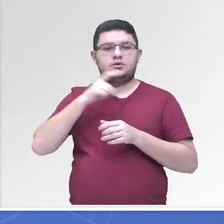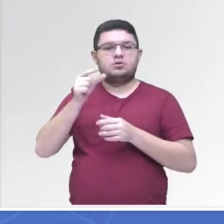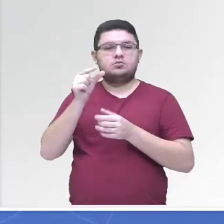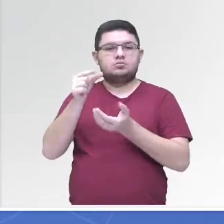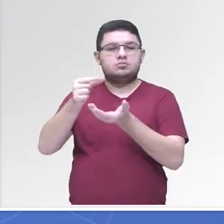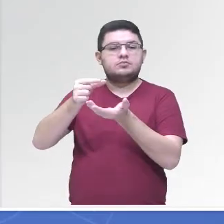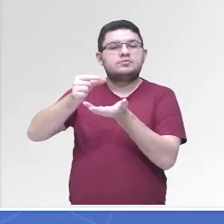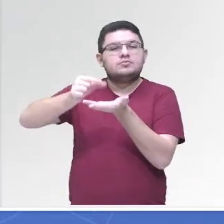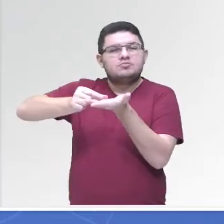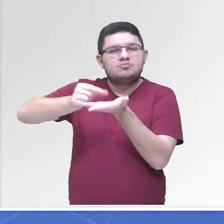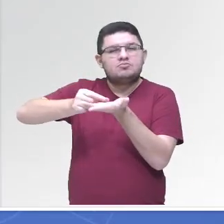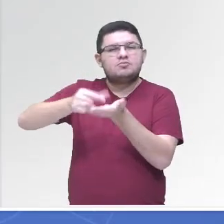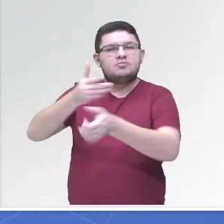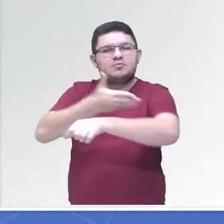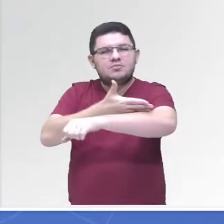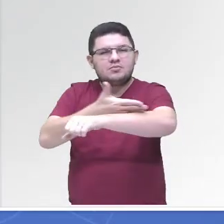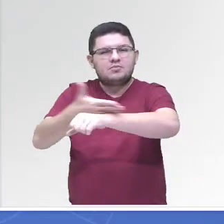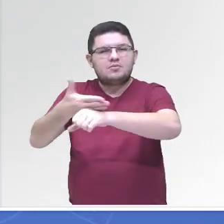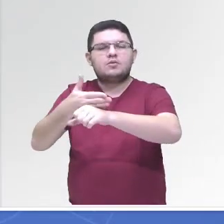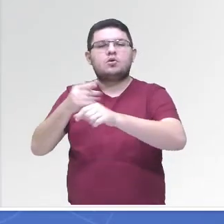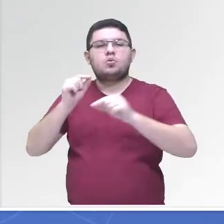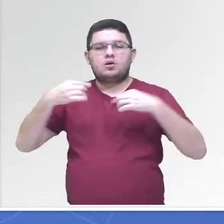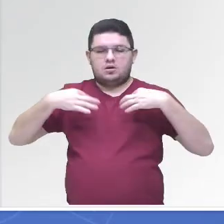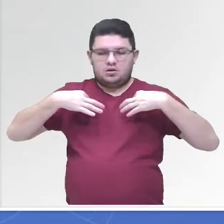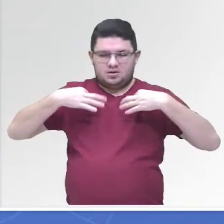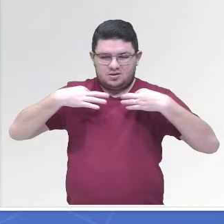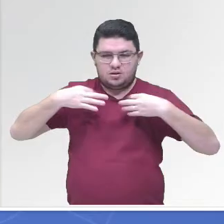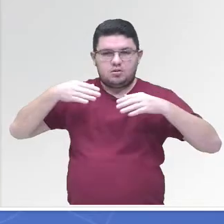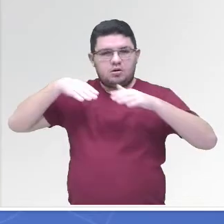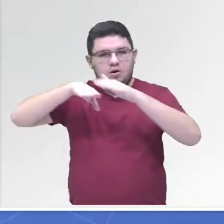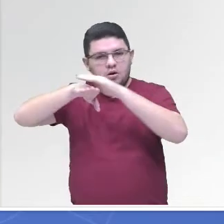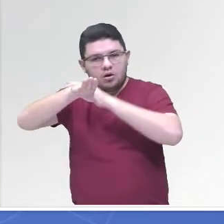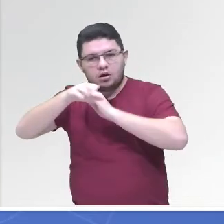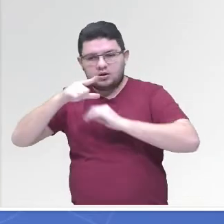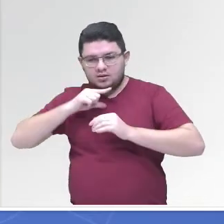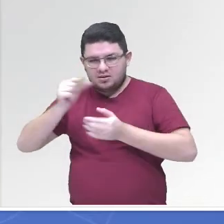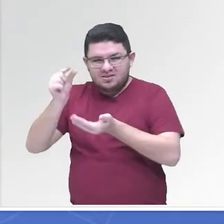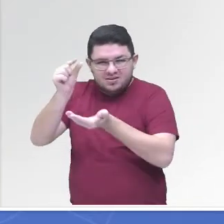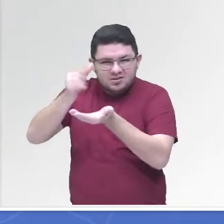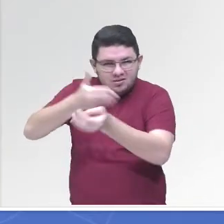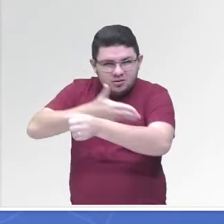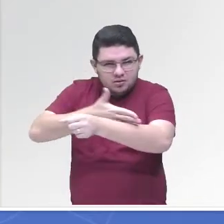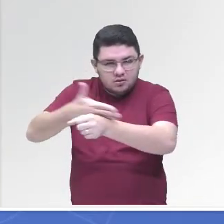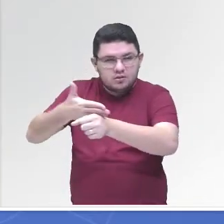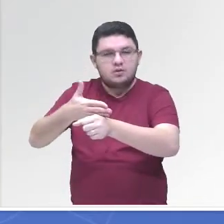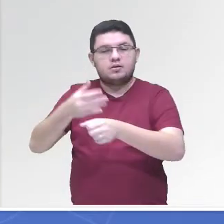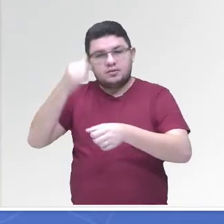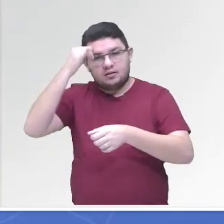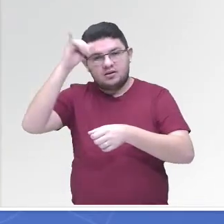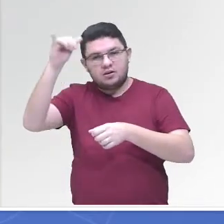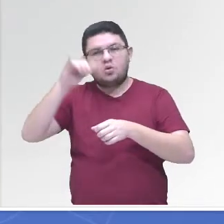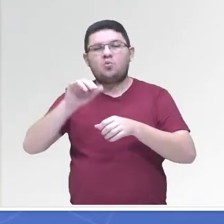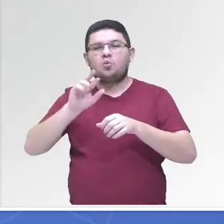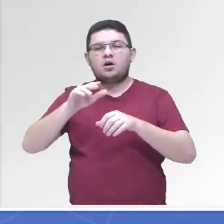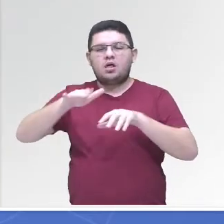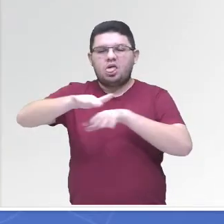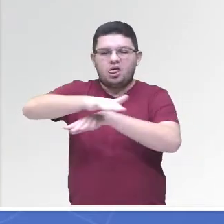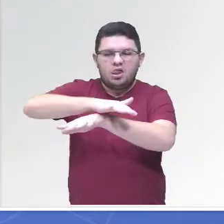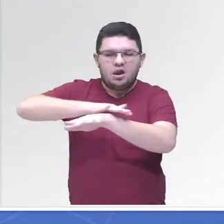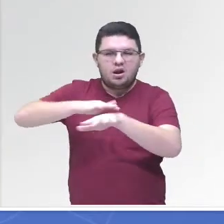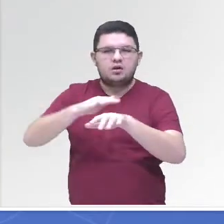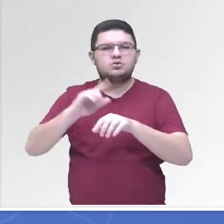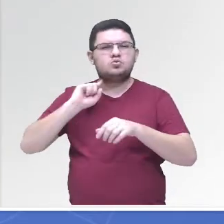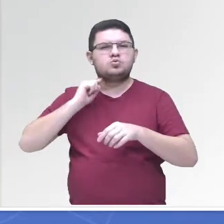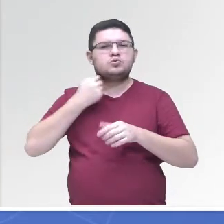né, a gente coloca lá no guarda-roupa e tal para afastar as traças, tá? Pra gente finalizar a aula de hoje, eu trouxe